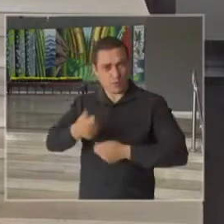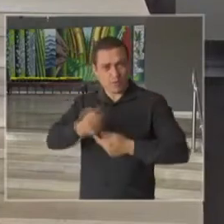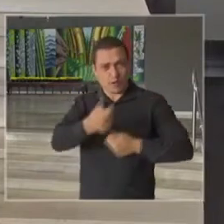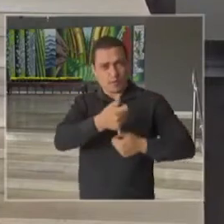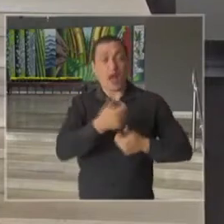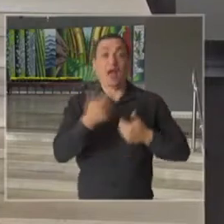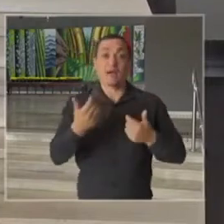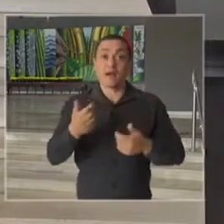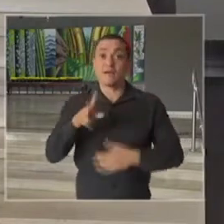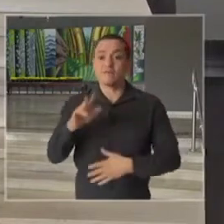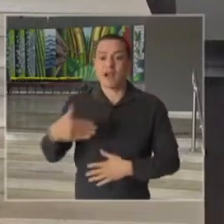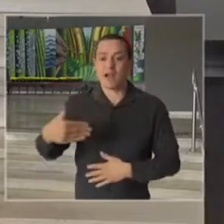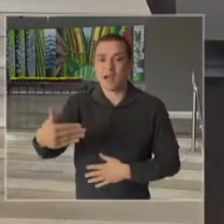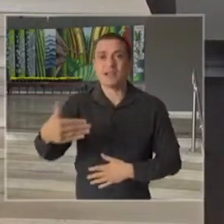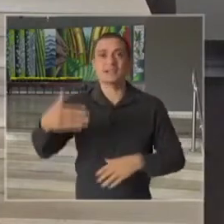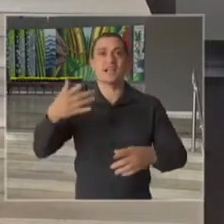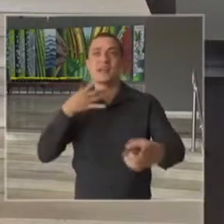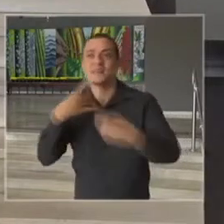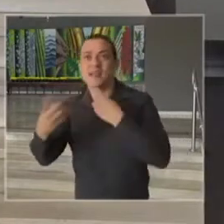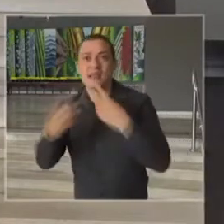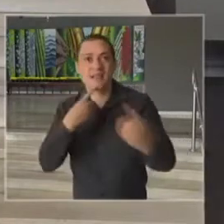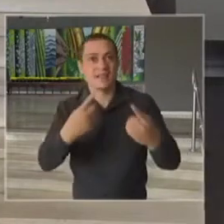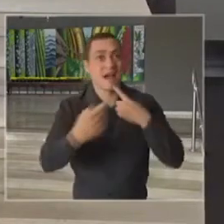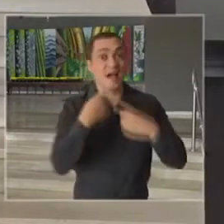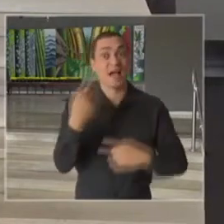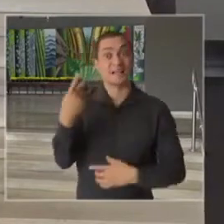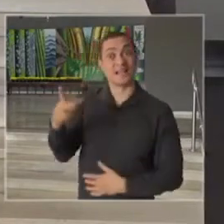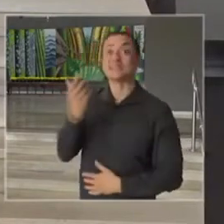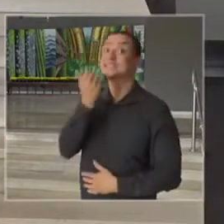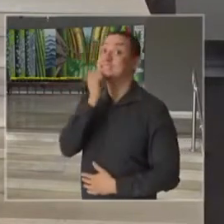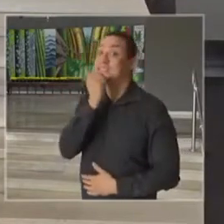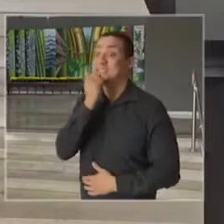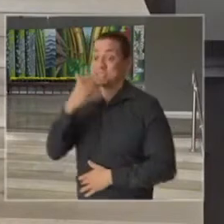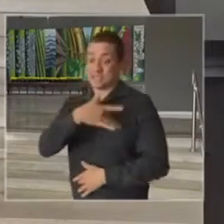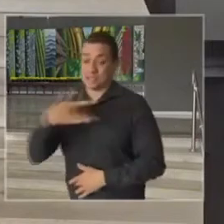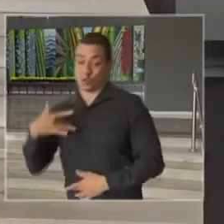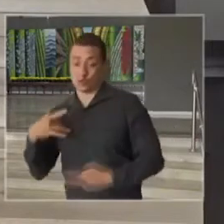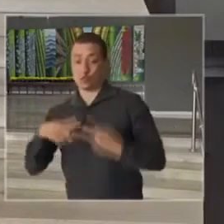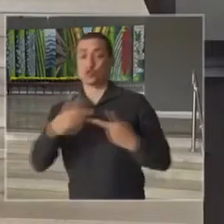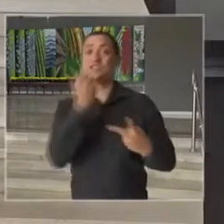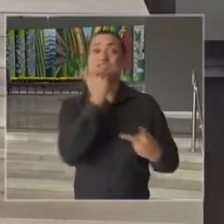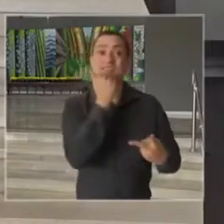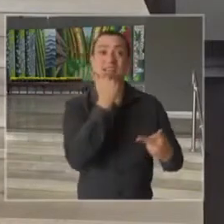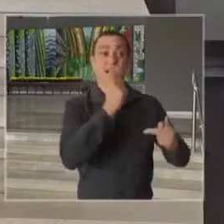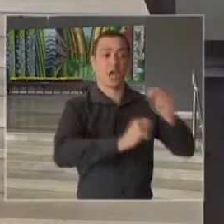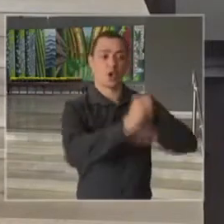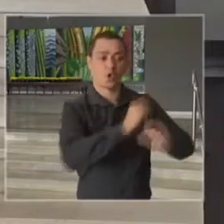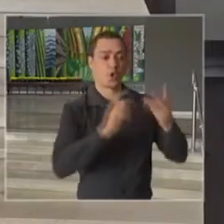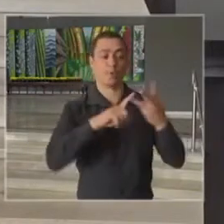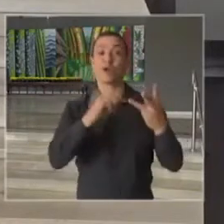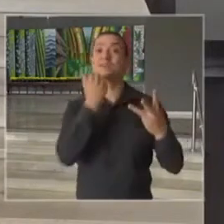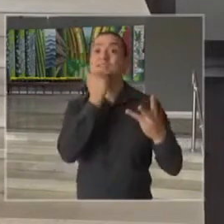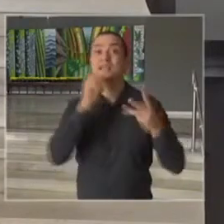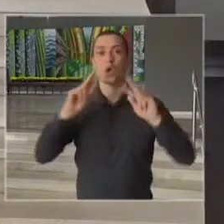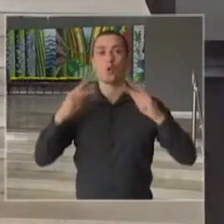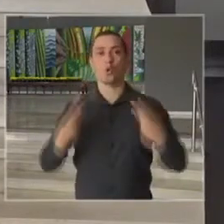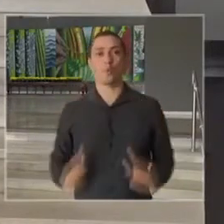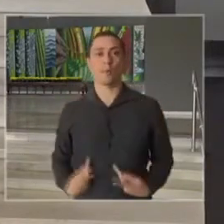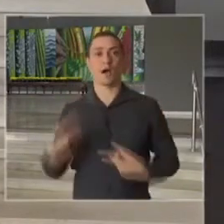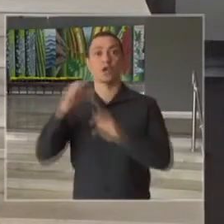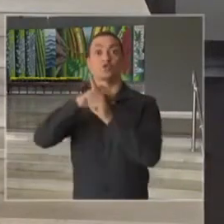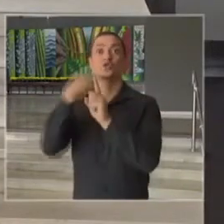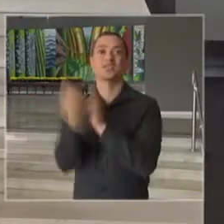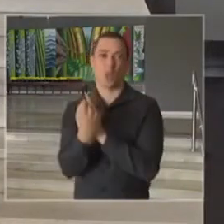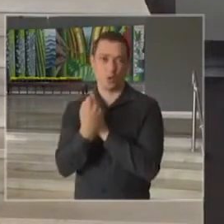fruto desse debate das ciências, da saúde econômica e da ciência humana, social,